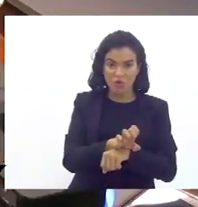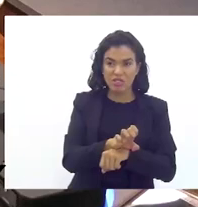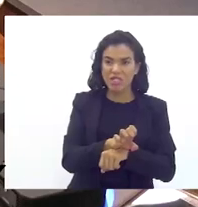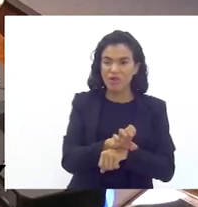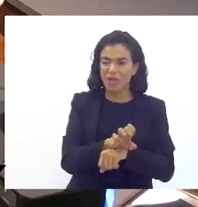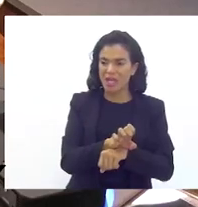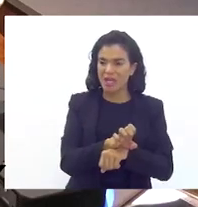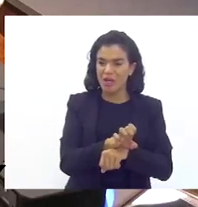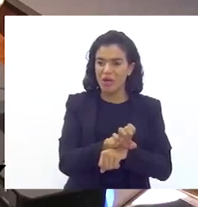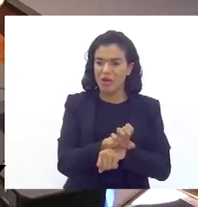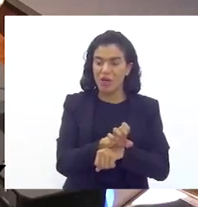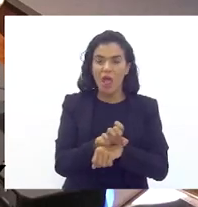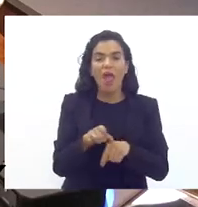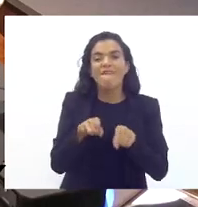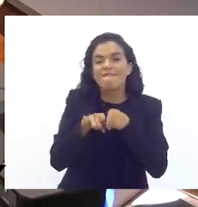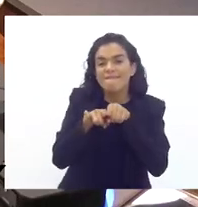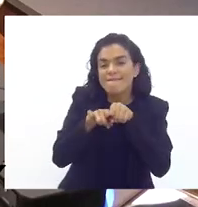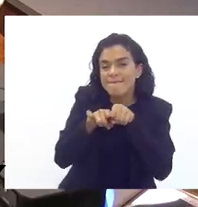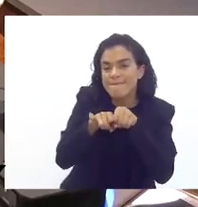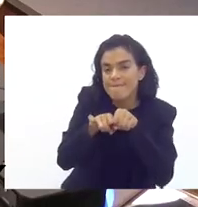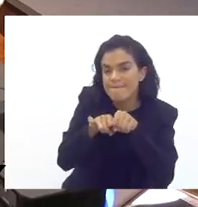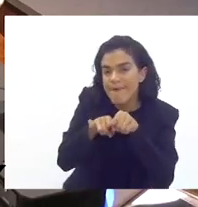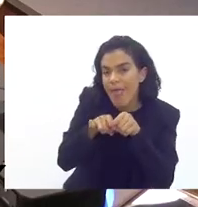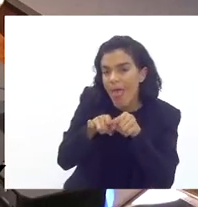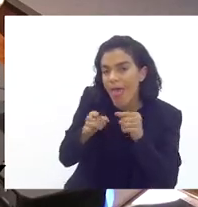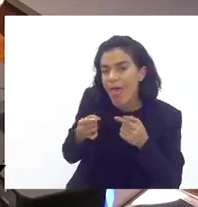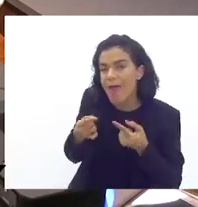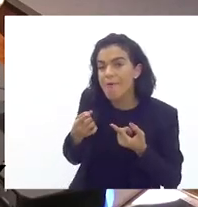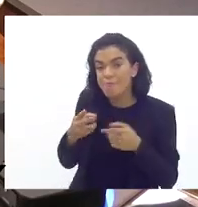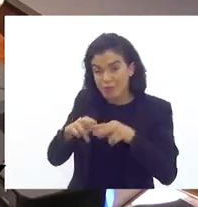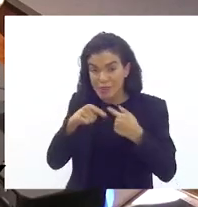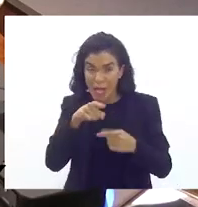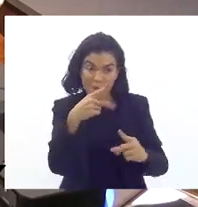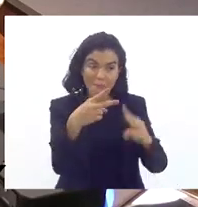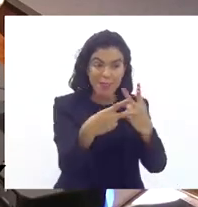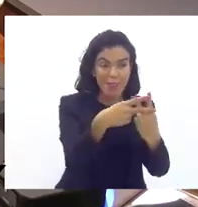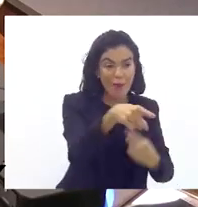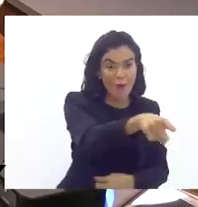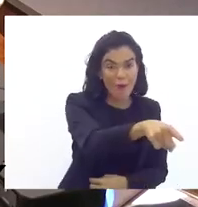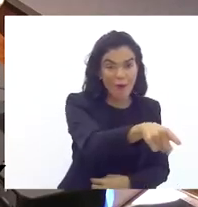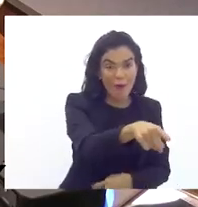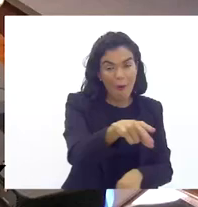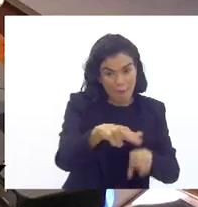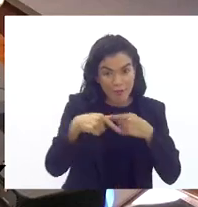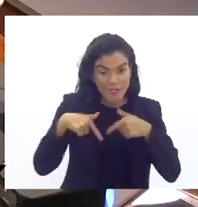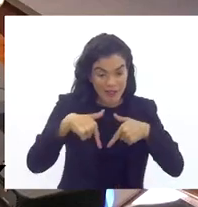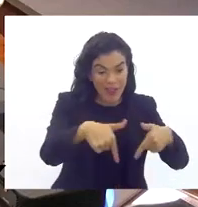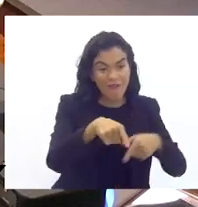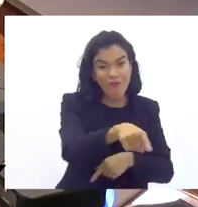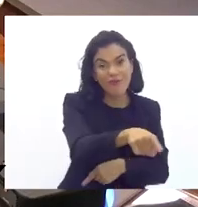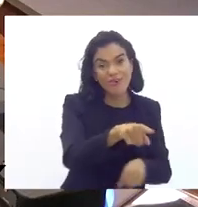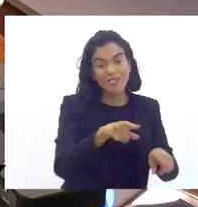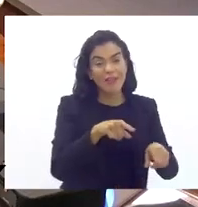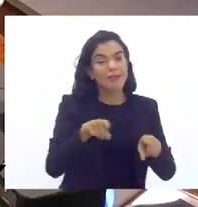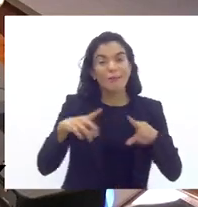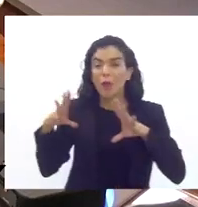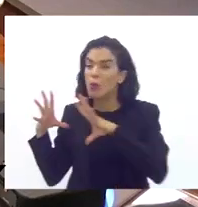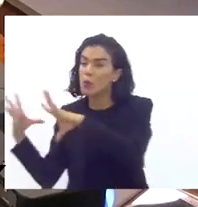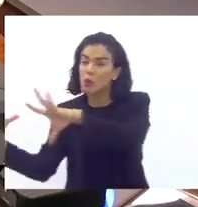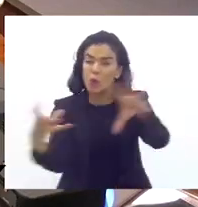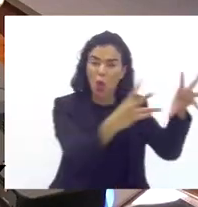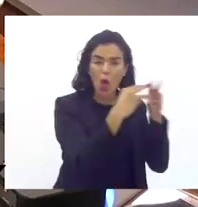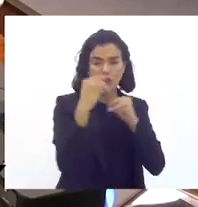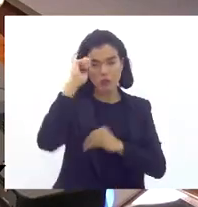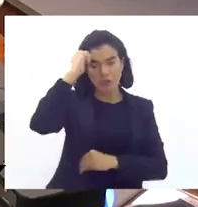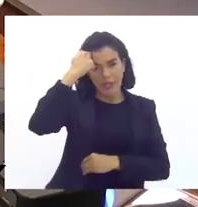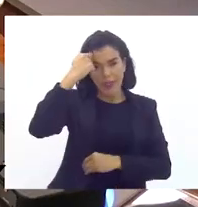a gente vê sempre como o inimigo por isso que ele te prendeu por isso que ele fez isso com você e com todos os